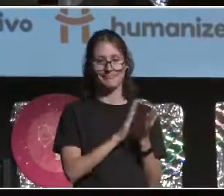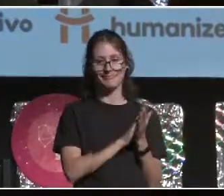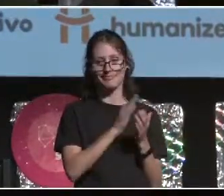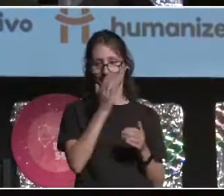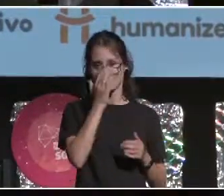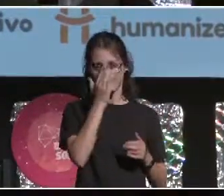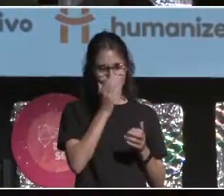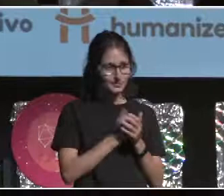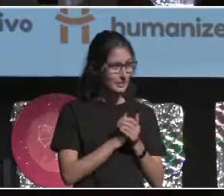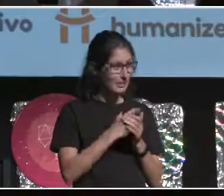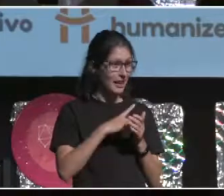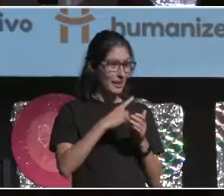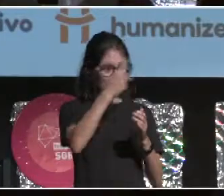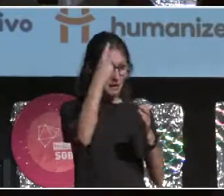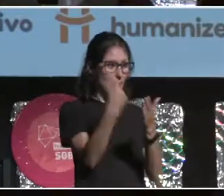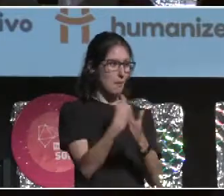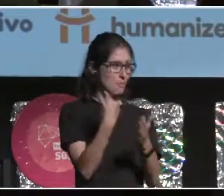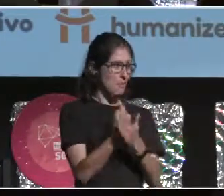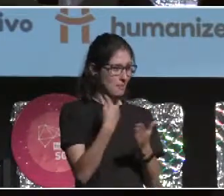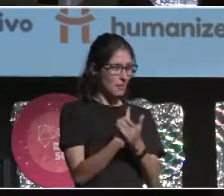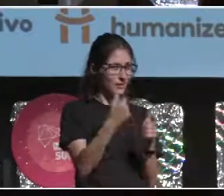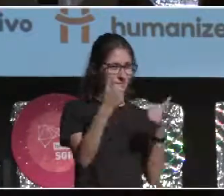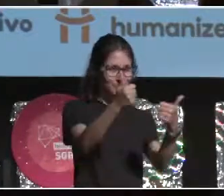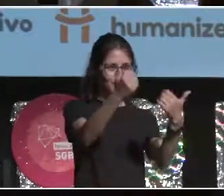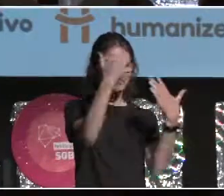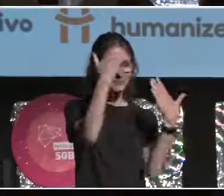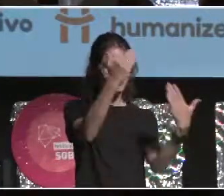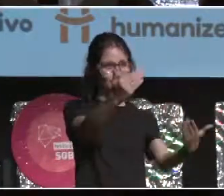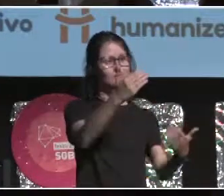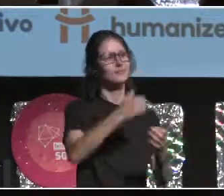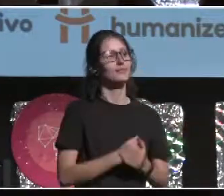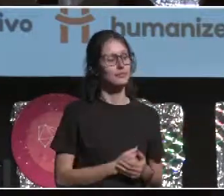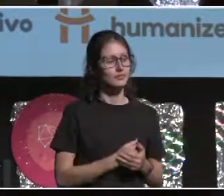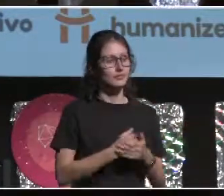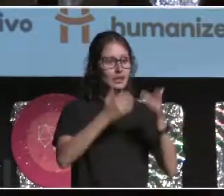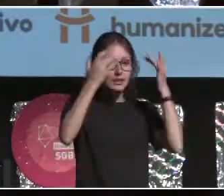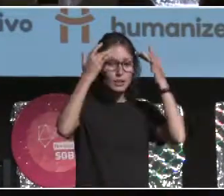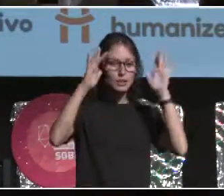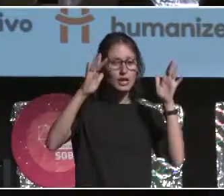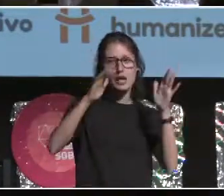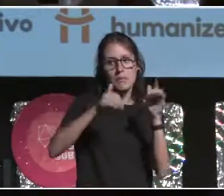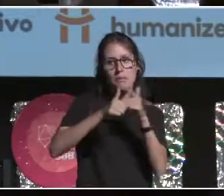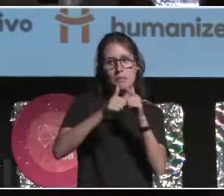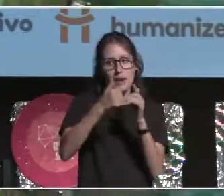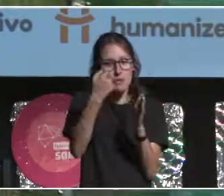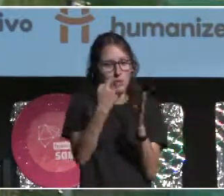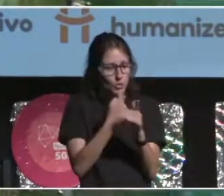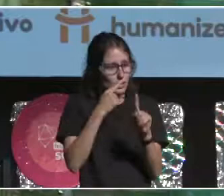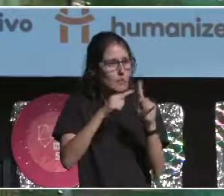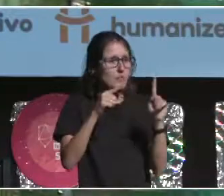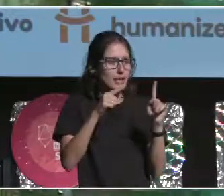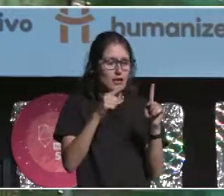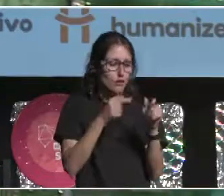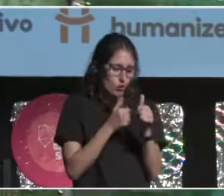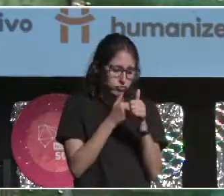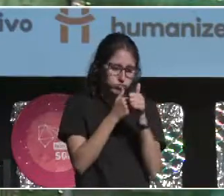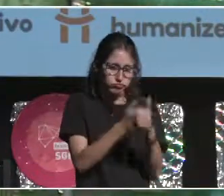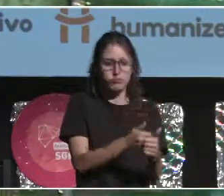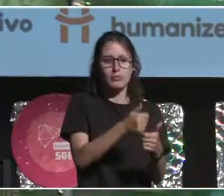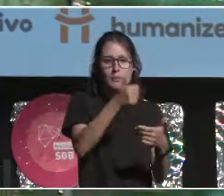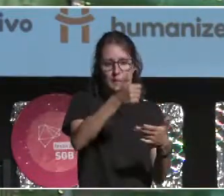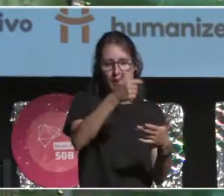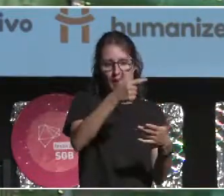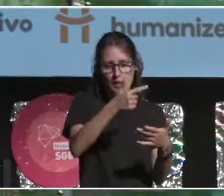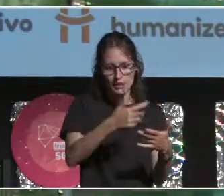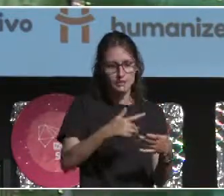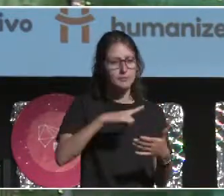Chegaram perguntas. Obrigada, galera. Vamos lá. Eu não sei qual é a primeira, mas eu vou de uma ordem aqui. A gente tem uma